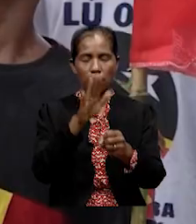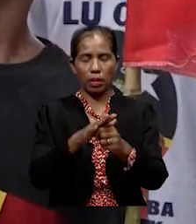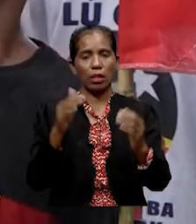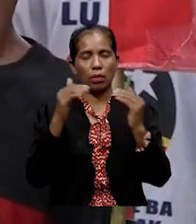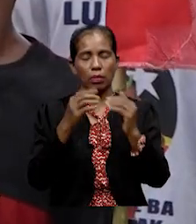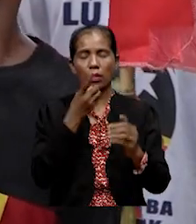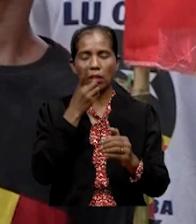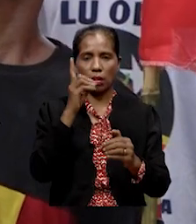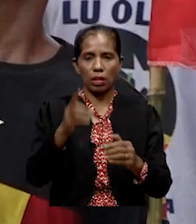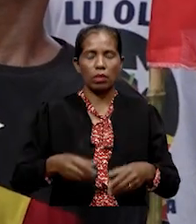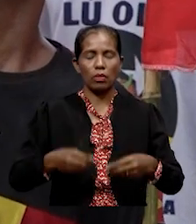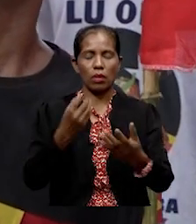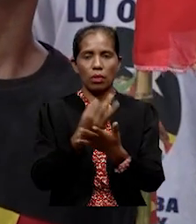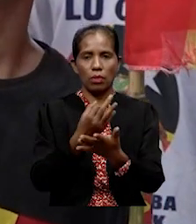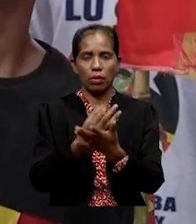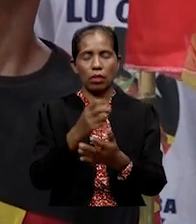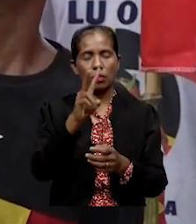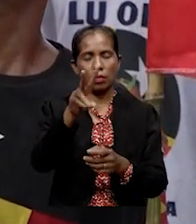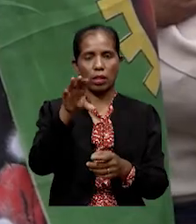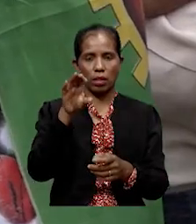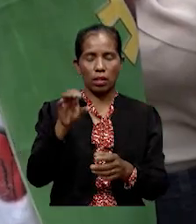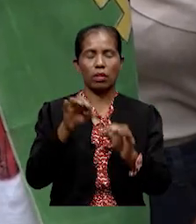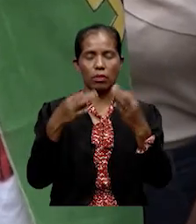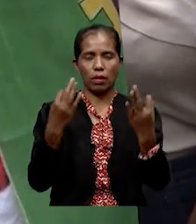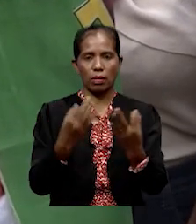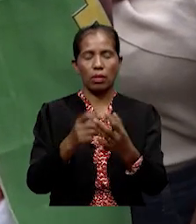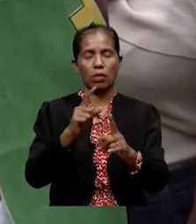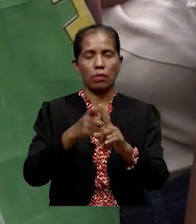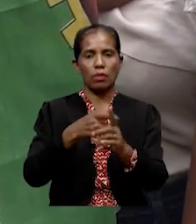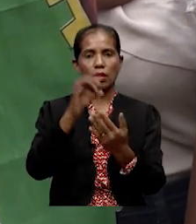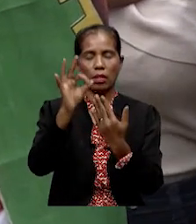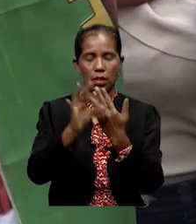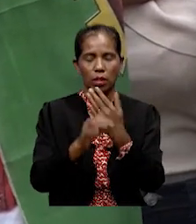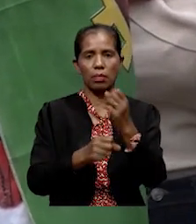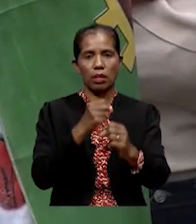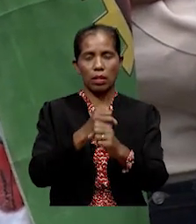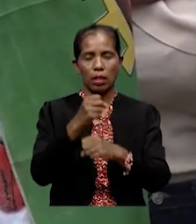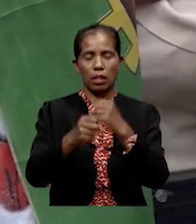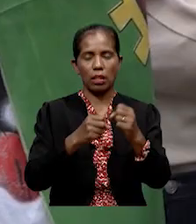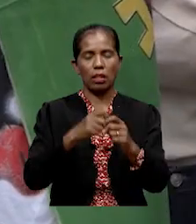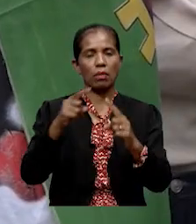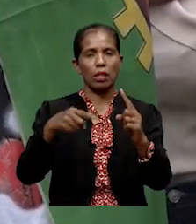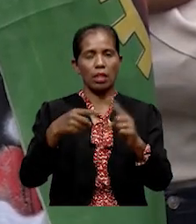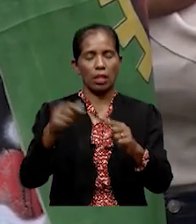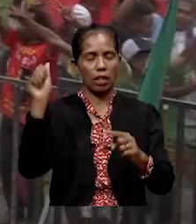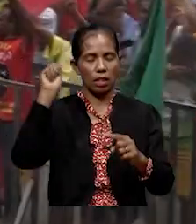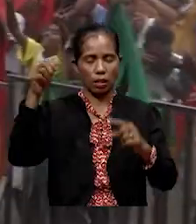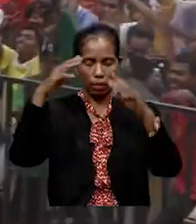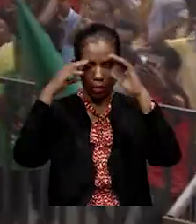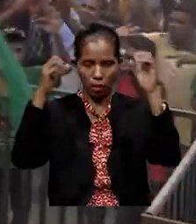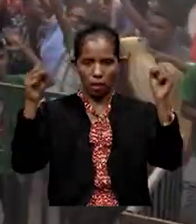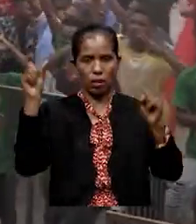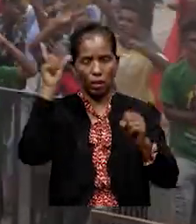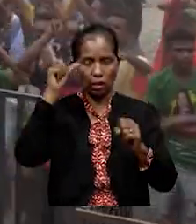na katak se for subsídio dólar atus rua ba cada família ia fulan dezembro tinantinan van hira candidato presidente república Francisco